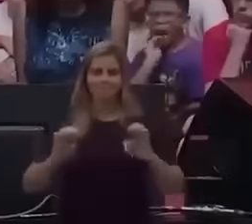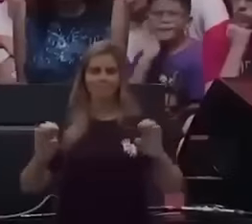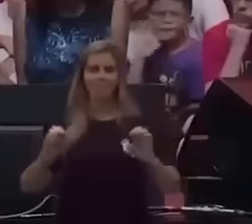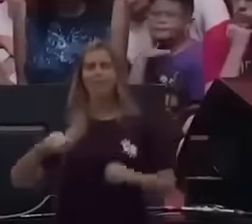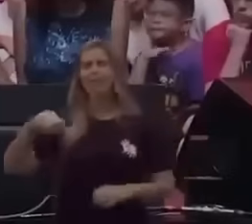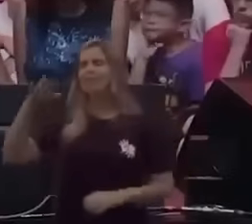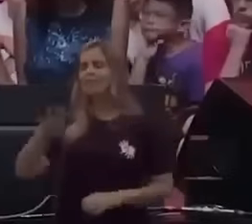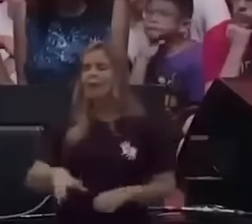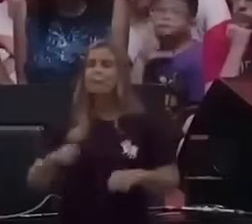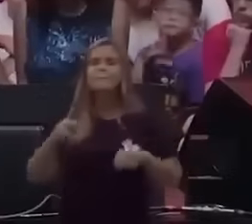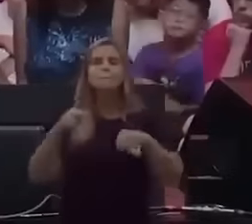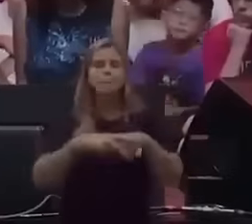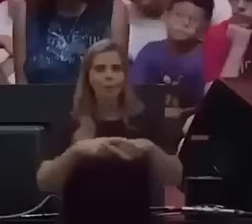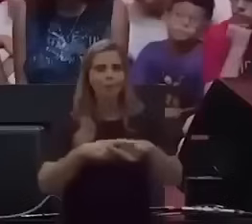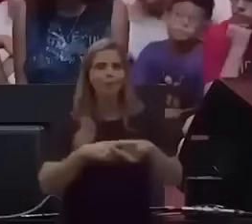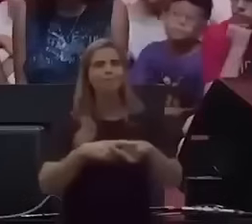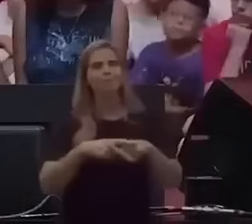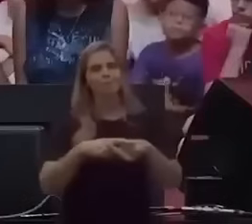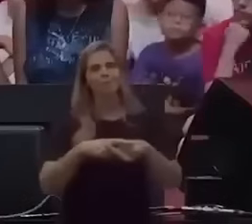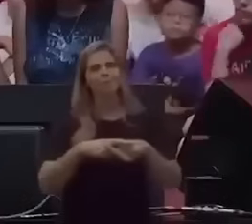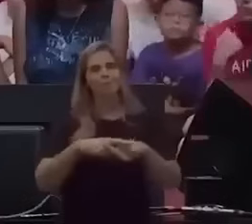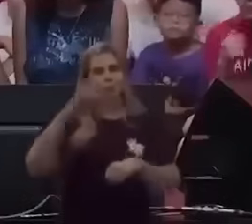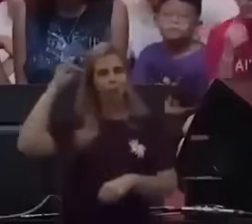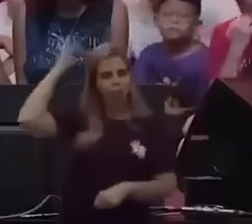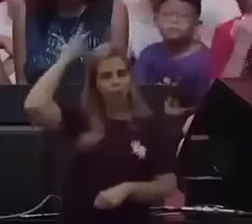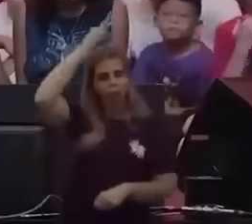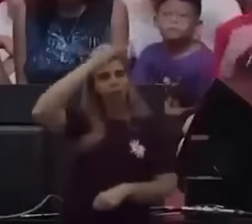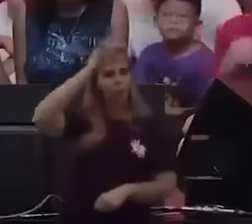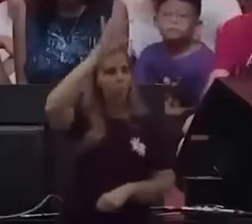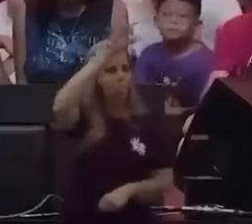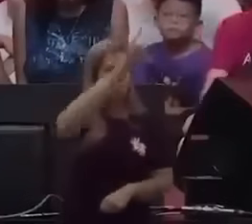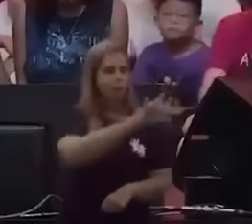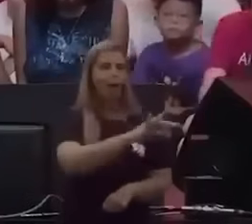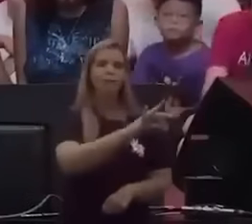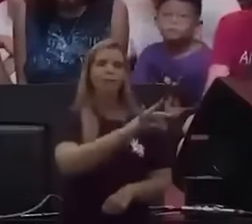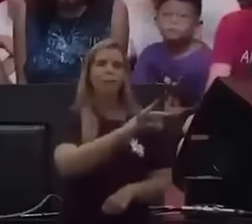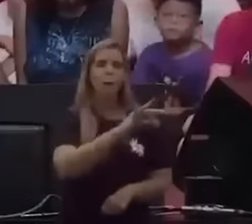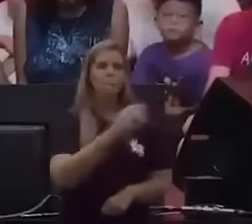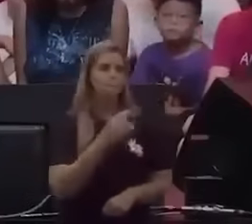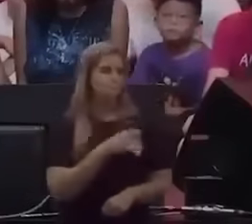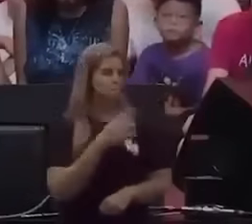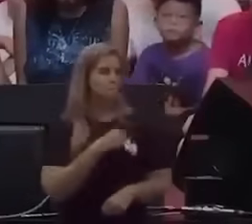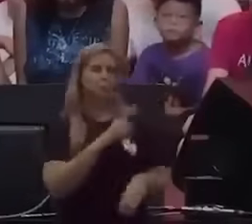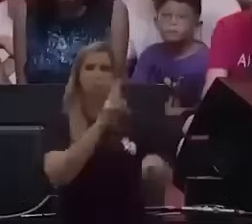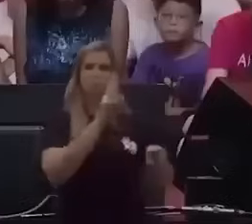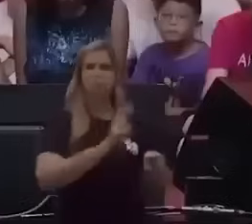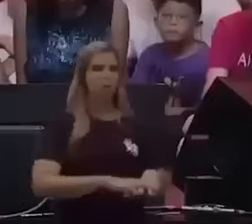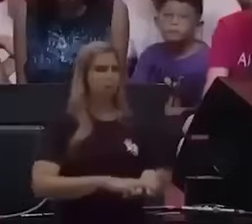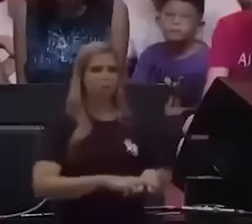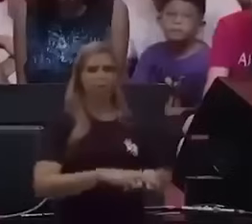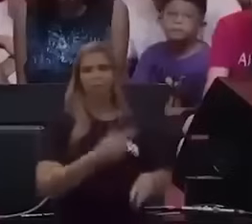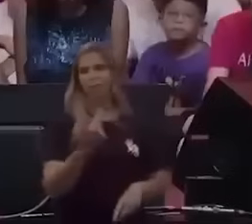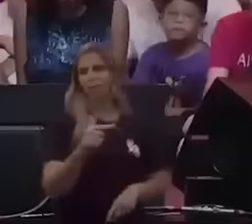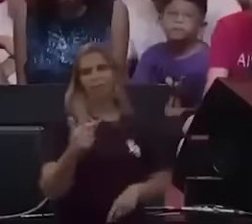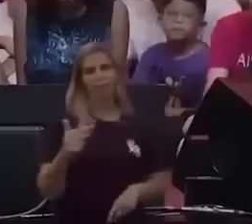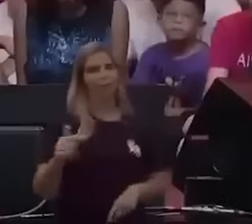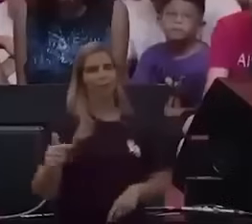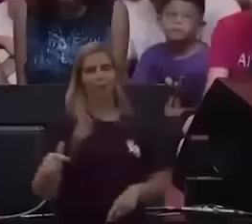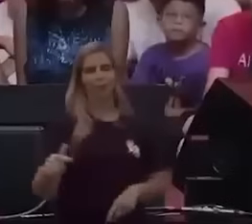Quem é este homem que, cheio do Espírito Santo, não temia prisões, nem açoites, nem mesmo martírio?